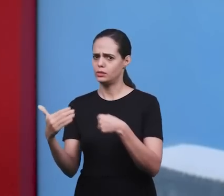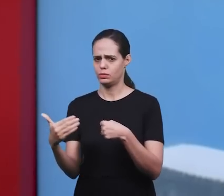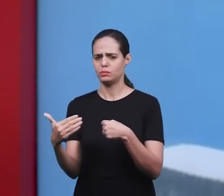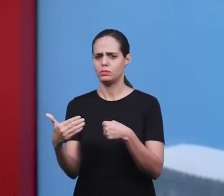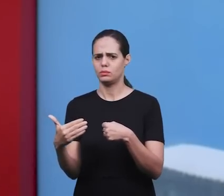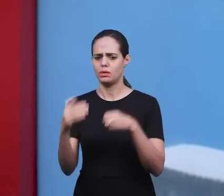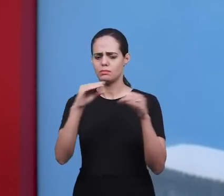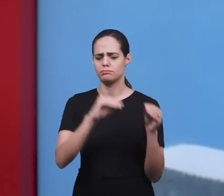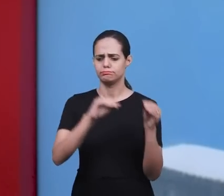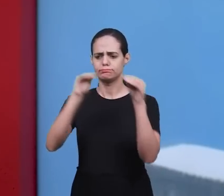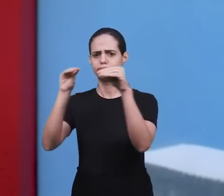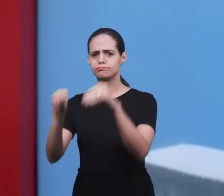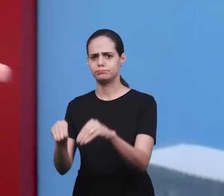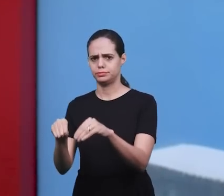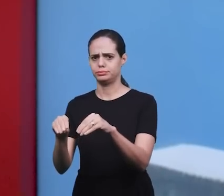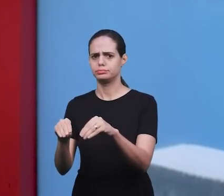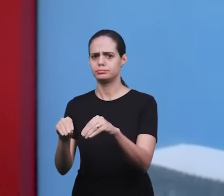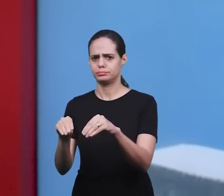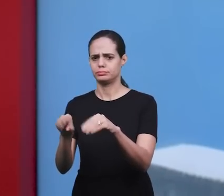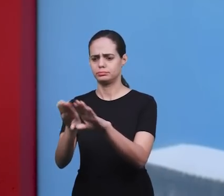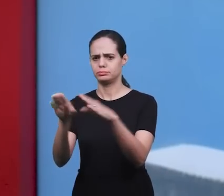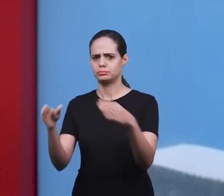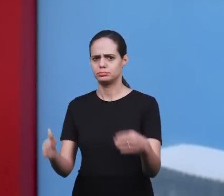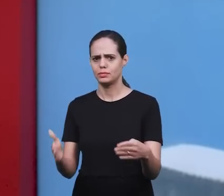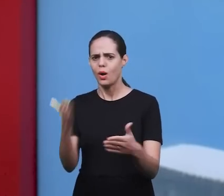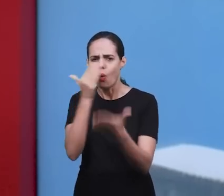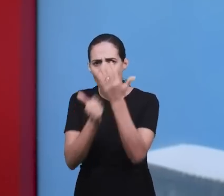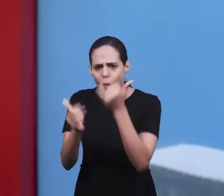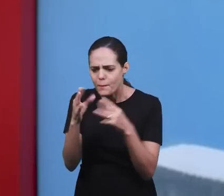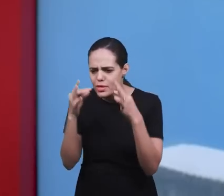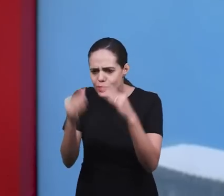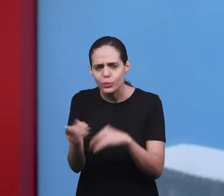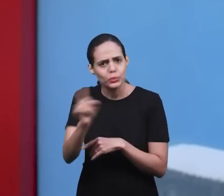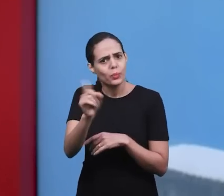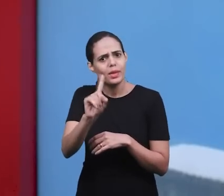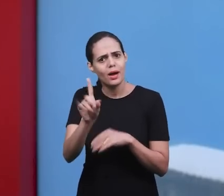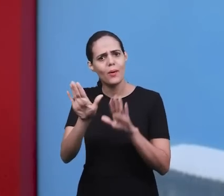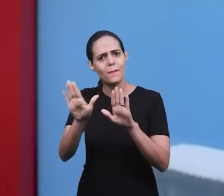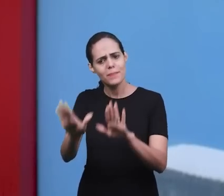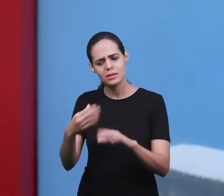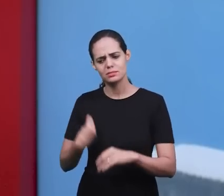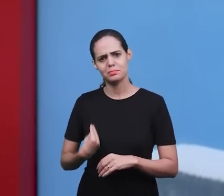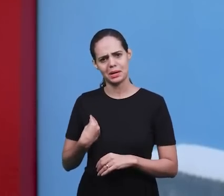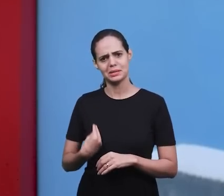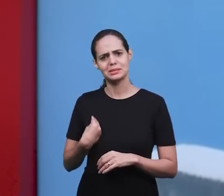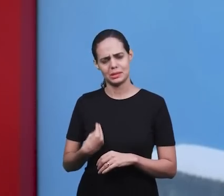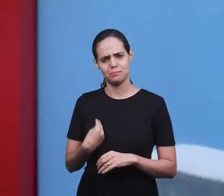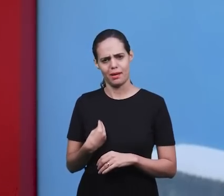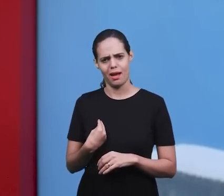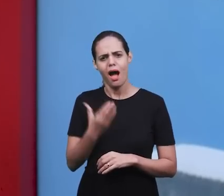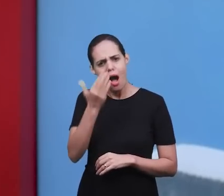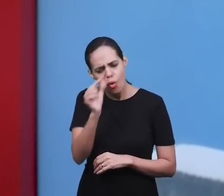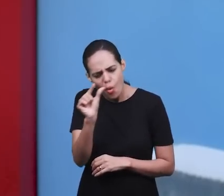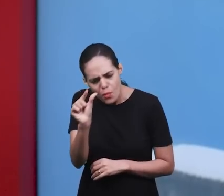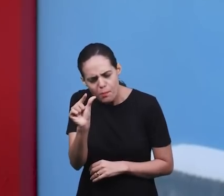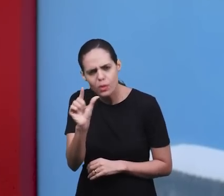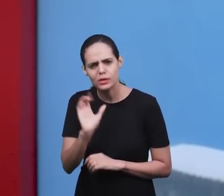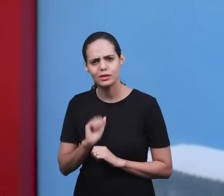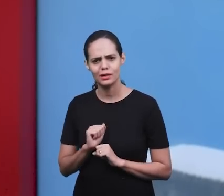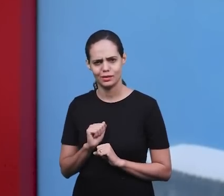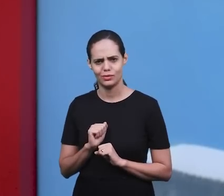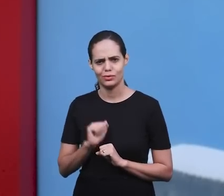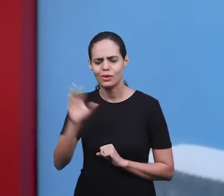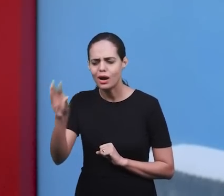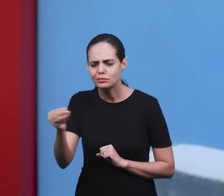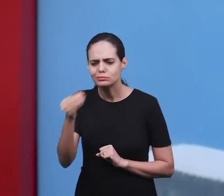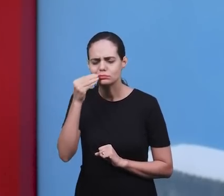é o outro lado. Não é comer tudo, mas também não deixar de participar, porque quando você não faz isso,